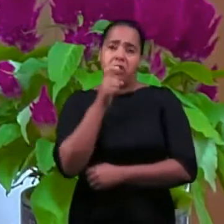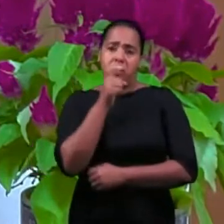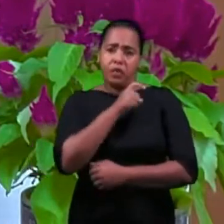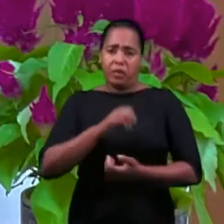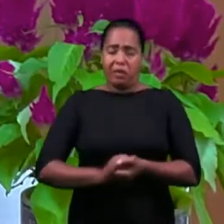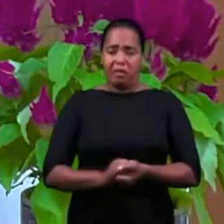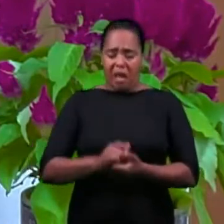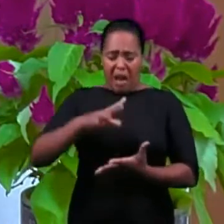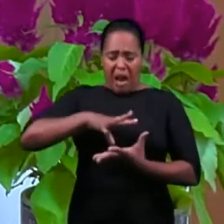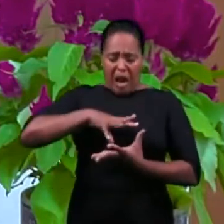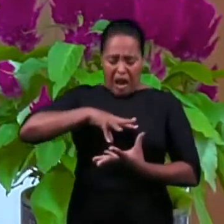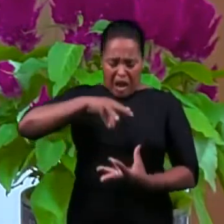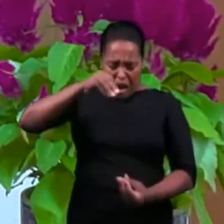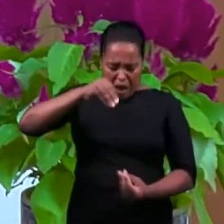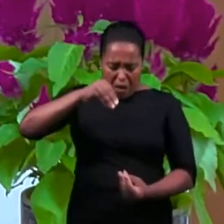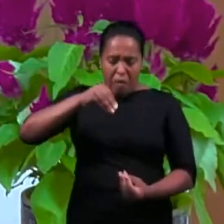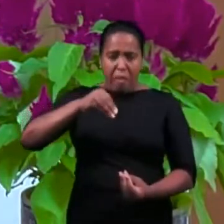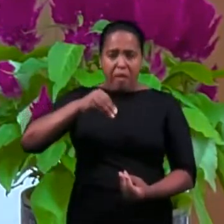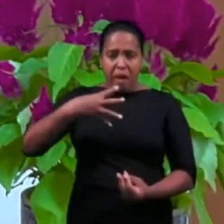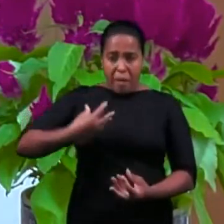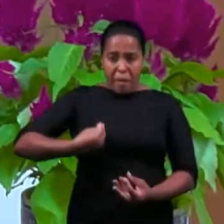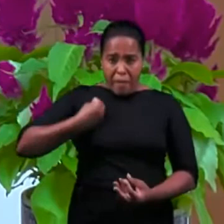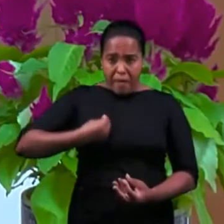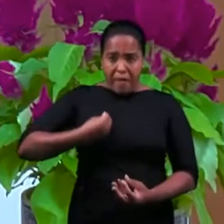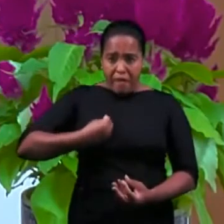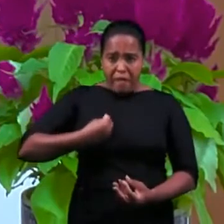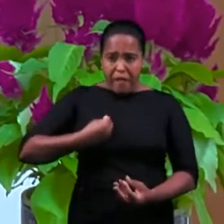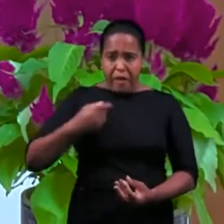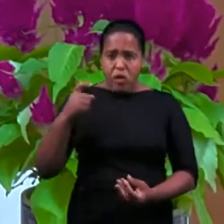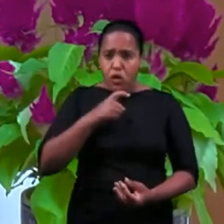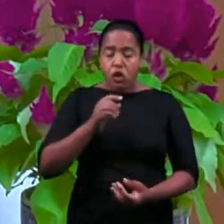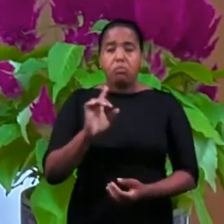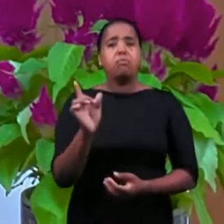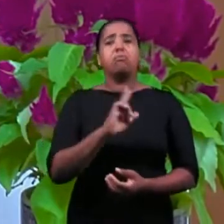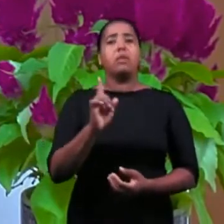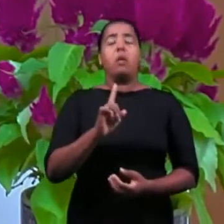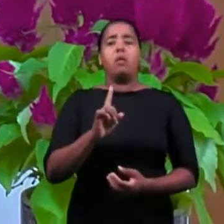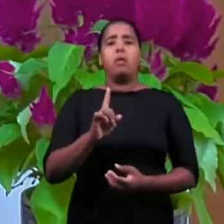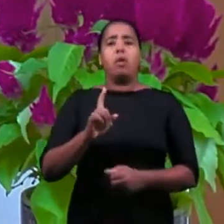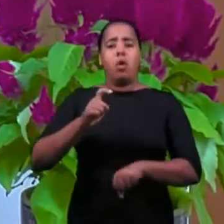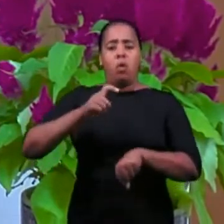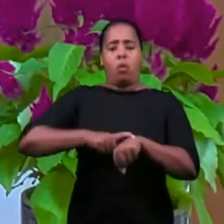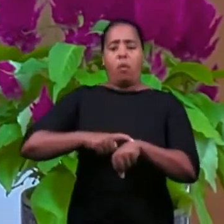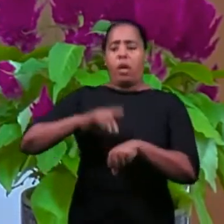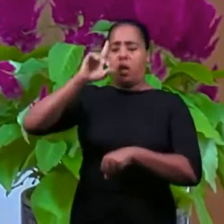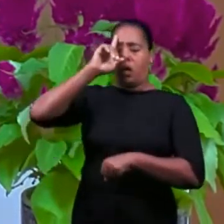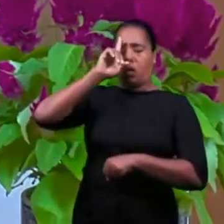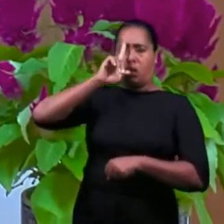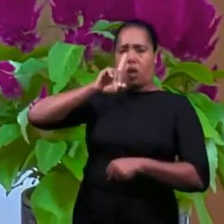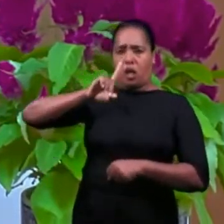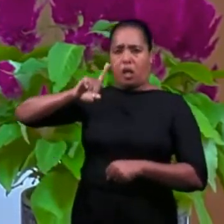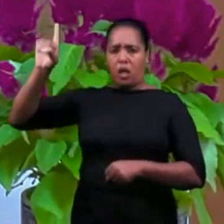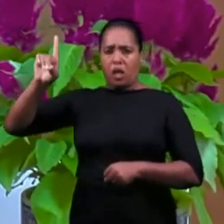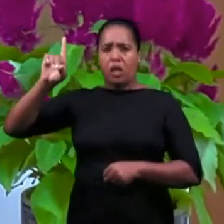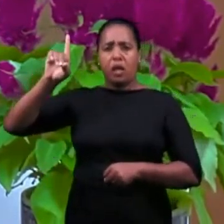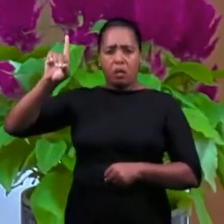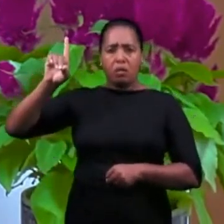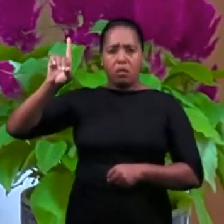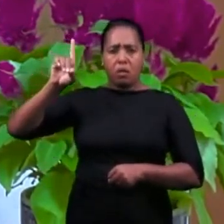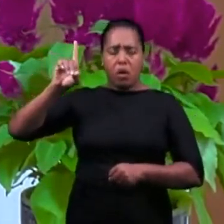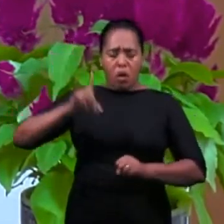para viver na mentira. Quando Deus colocou a alma no homem, colocou a alma pura. É como uma